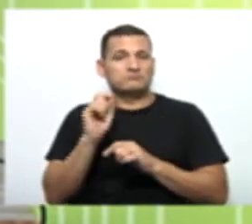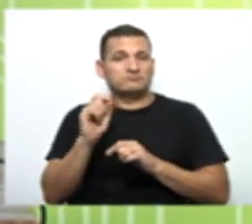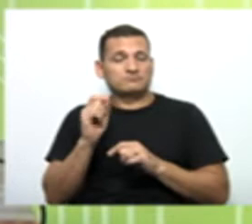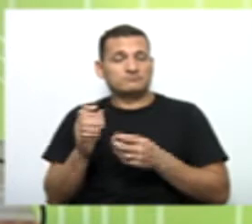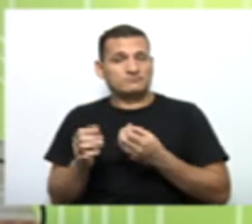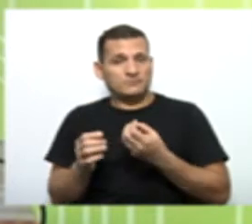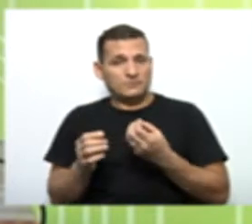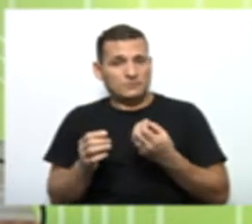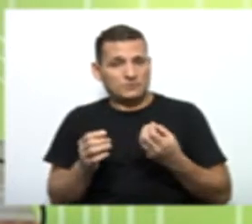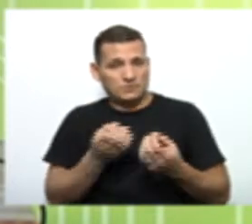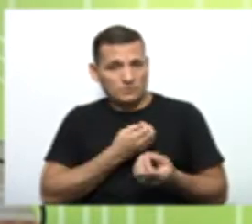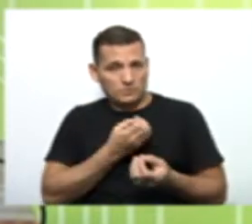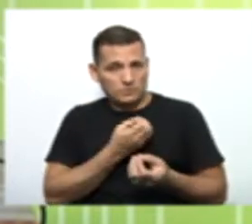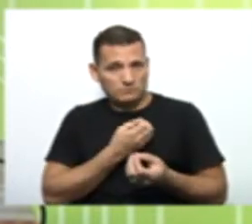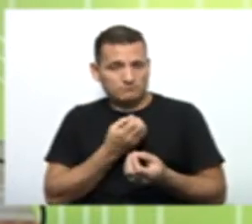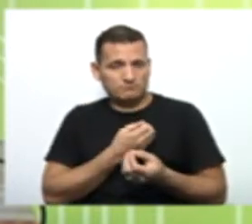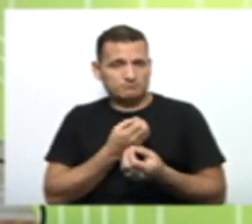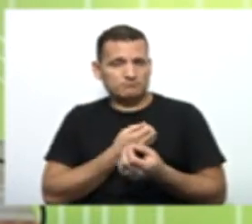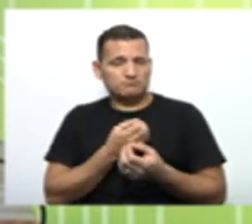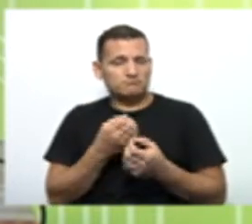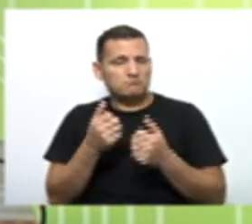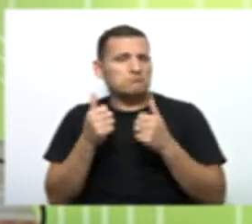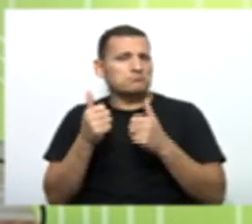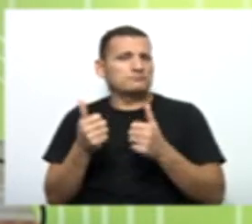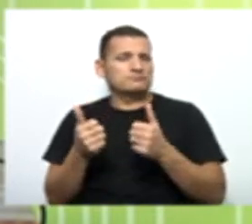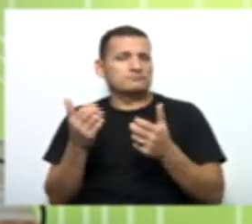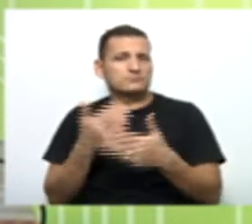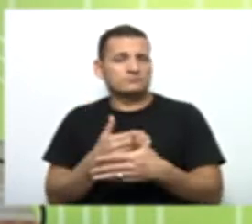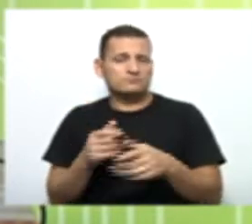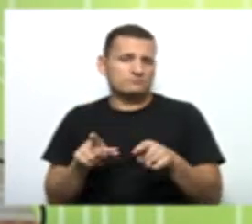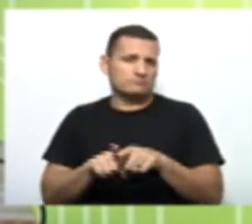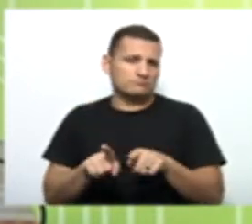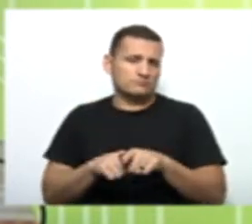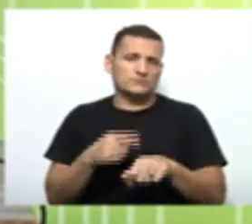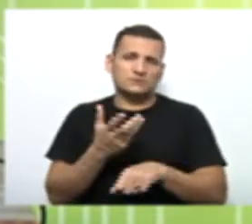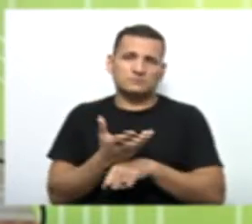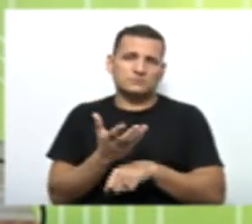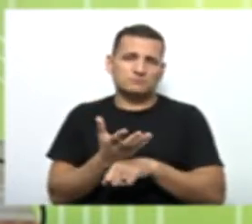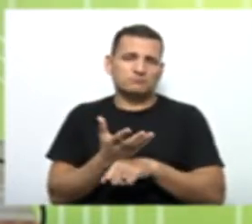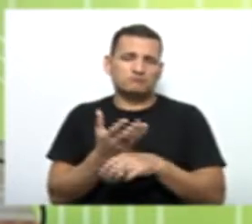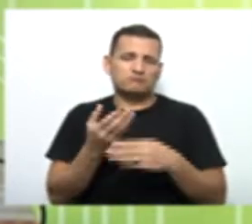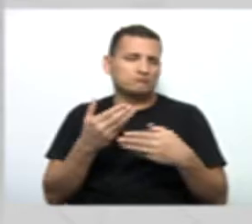nota nas avaliações, como também usar essa disciplina para toda a vida de vocês.